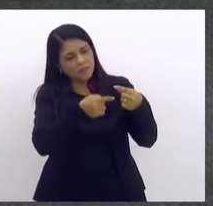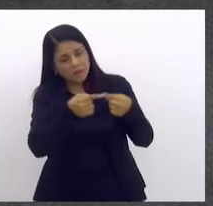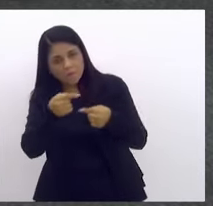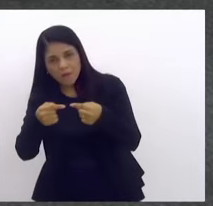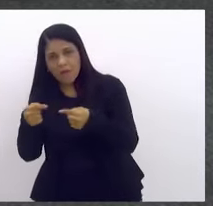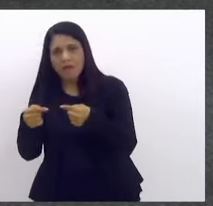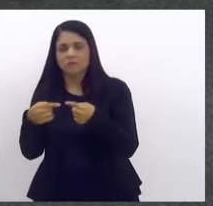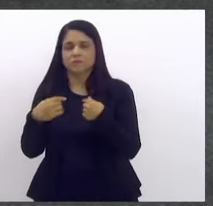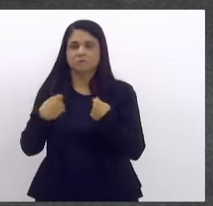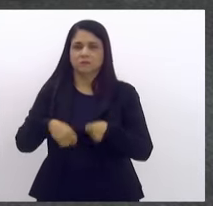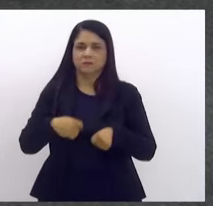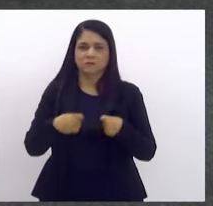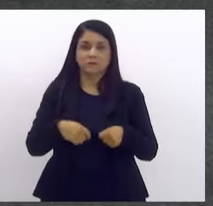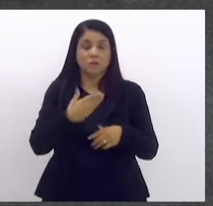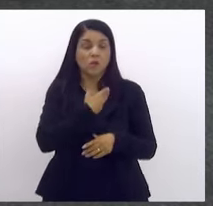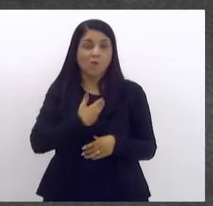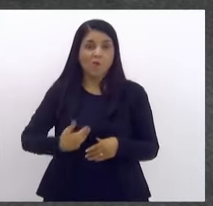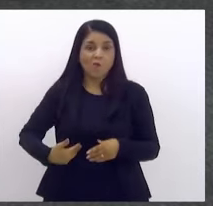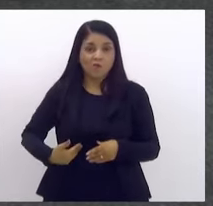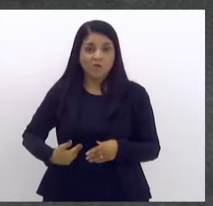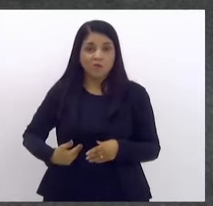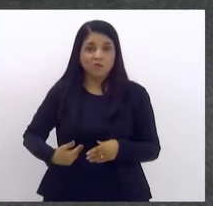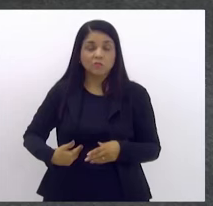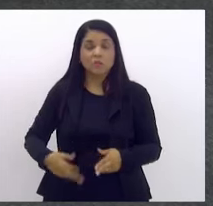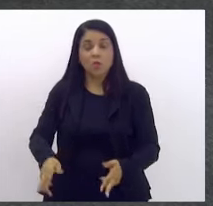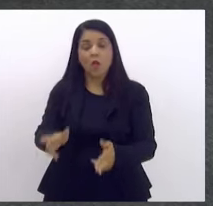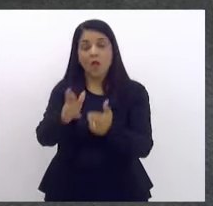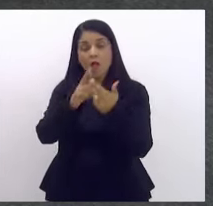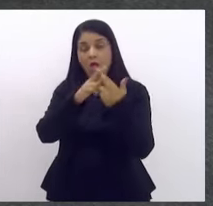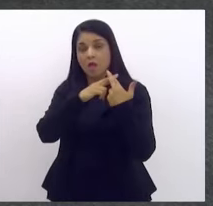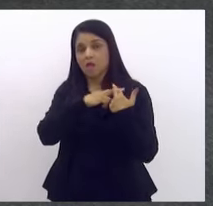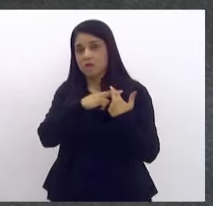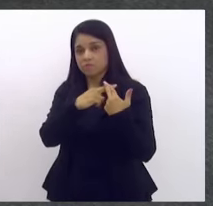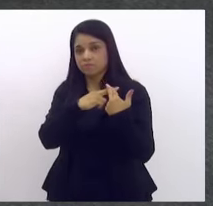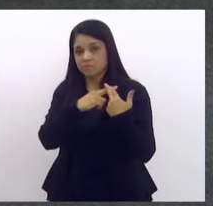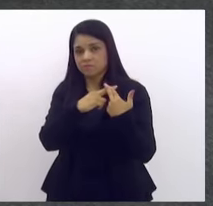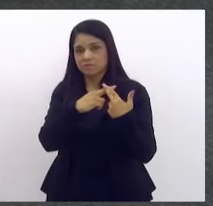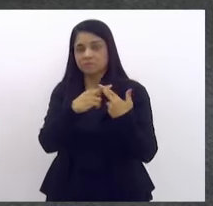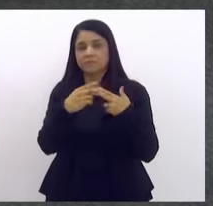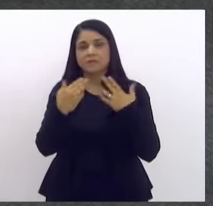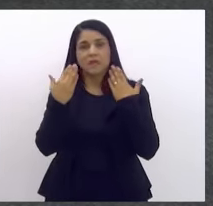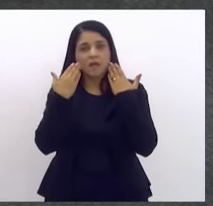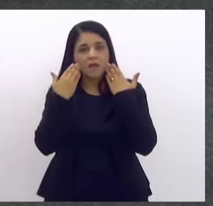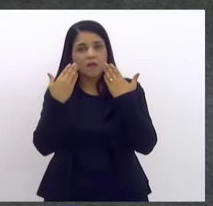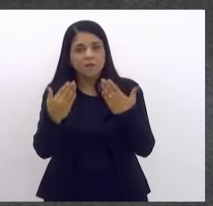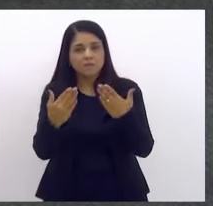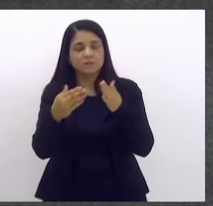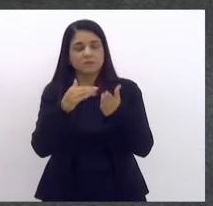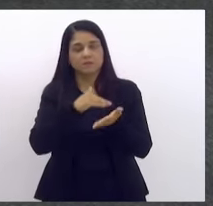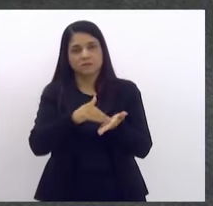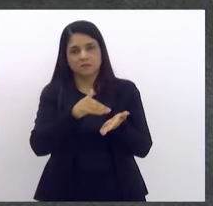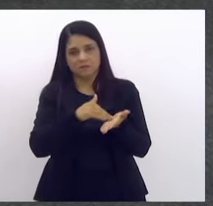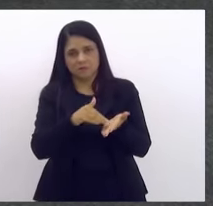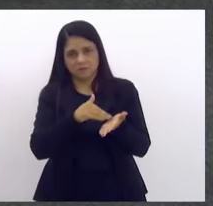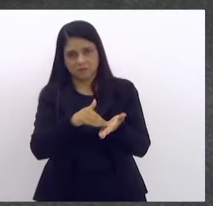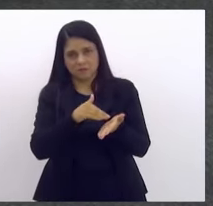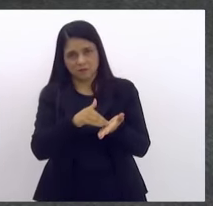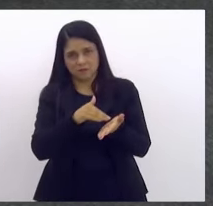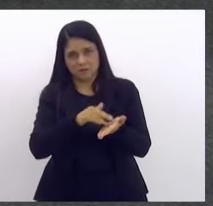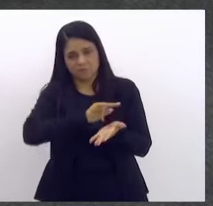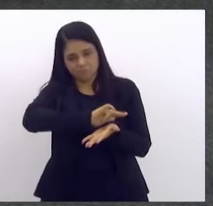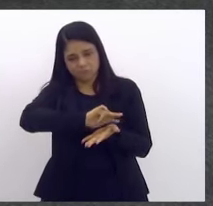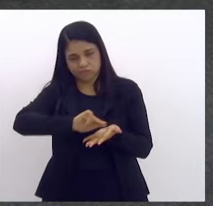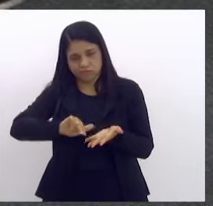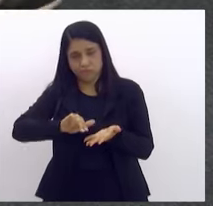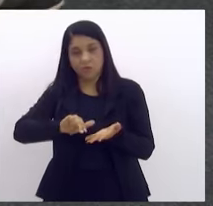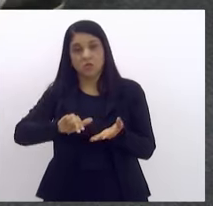era necessário o governo ter responsabilidade na apresentação dessas secretarias, mantendo um